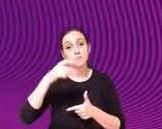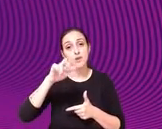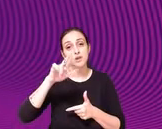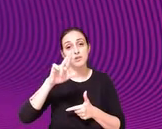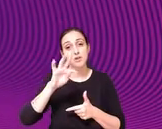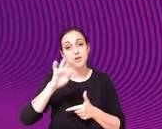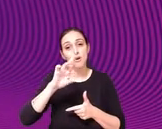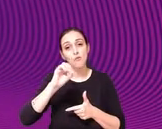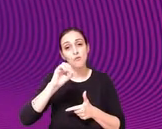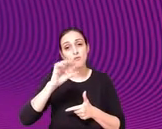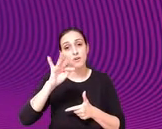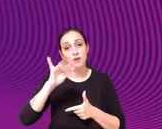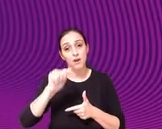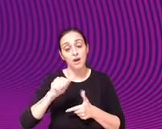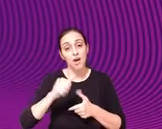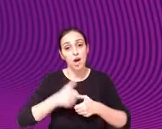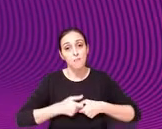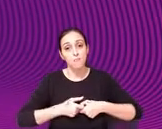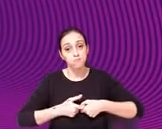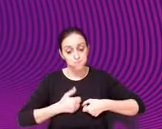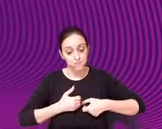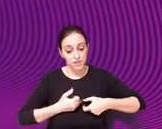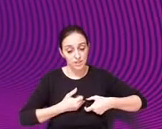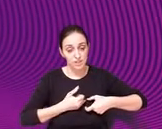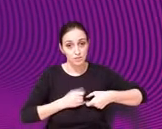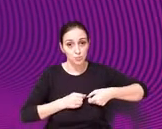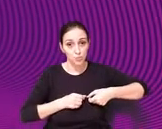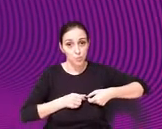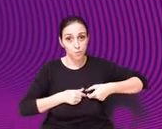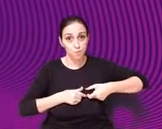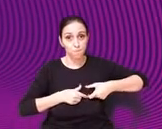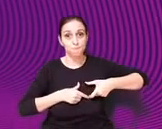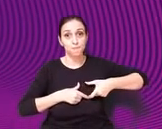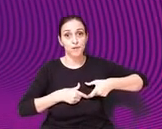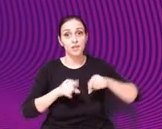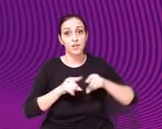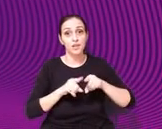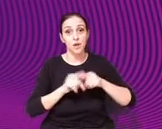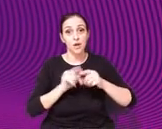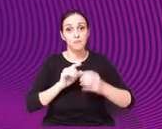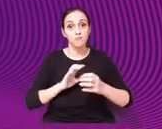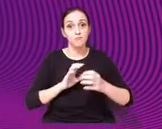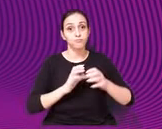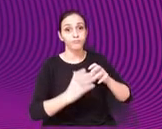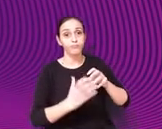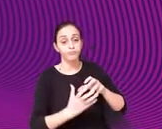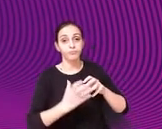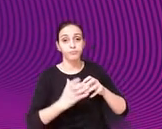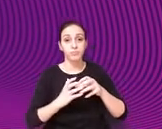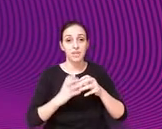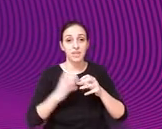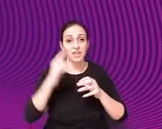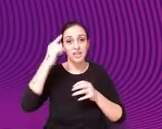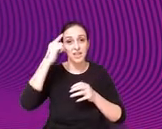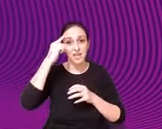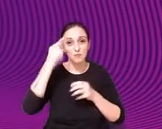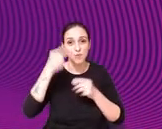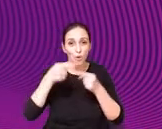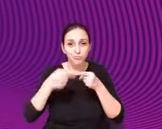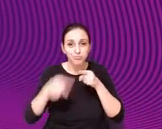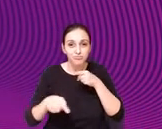crescimento atrial. Você vê muito claro o corte transverso e já não tão claro aquela imagem de desfragmentação